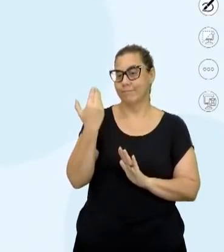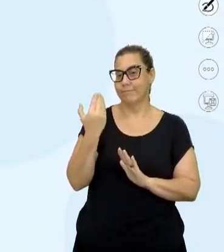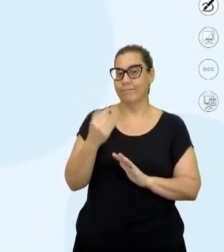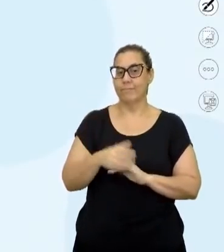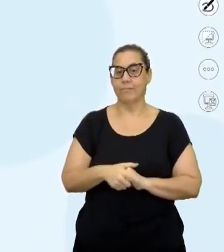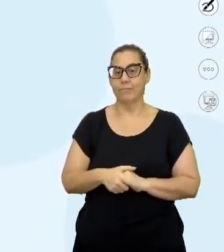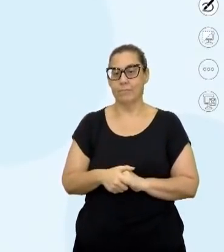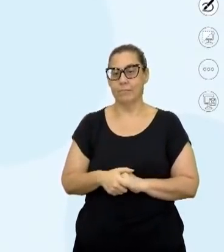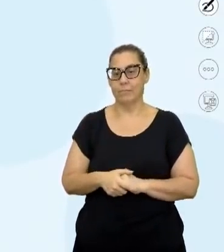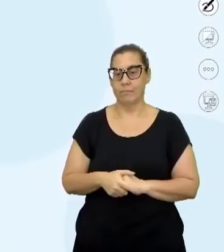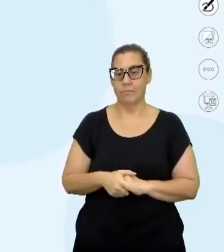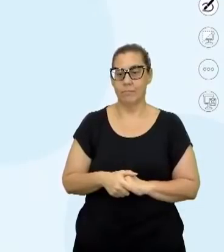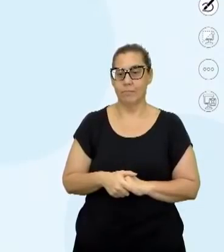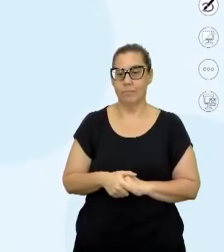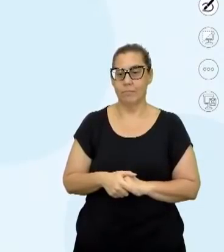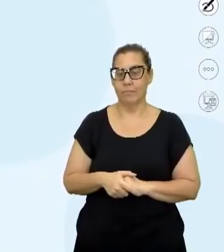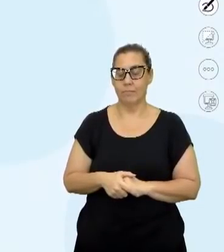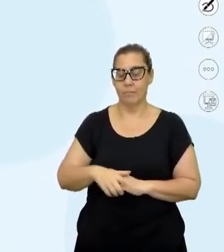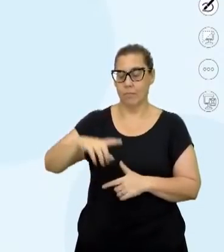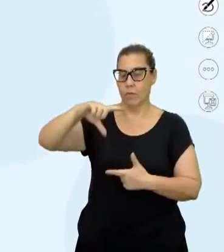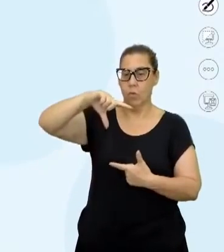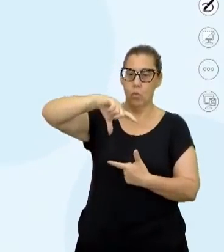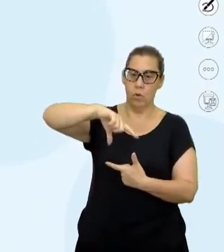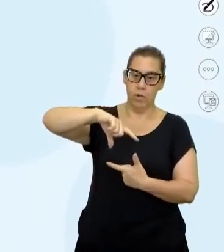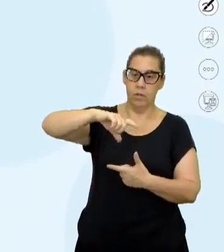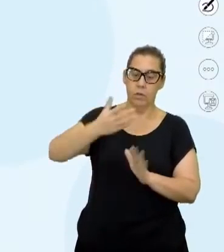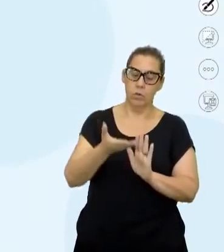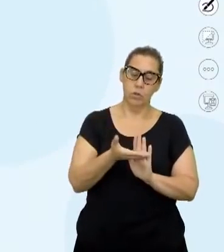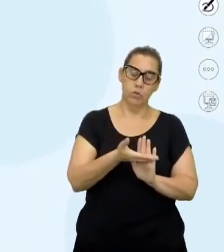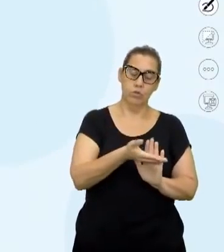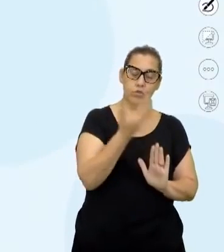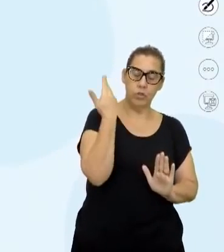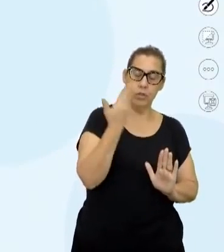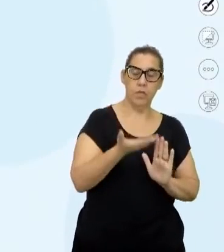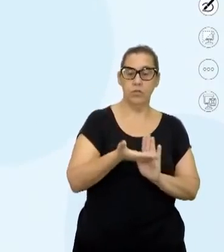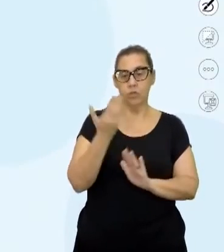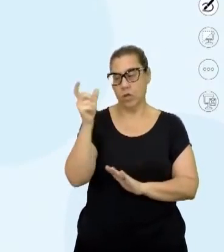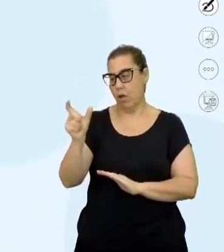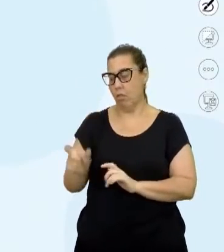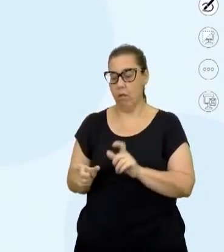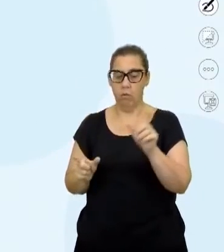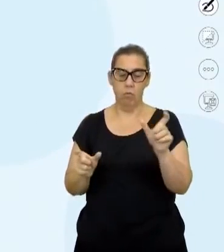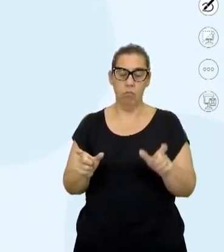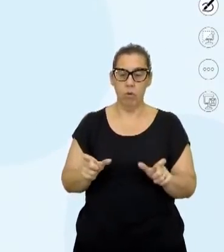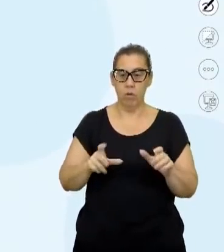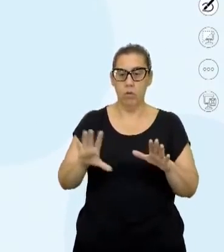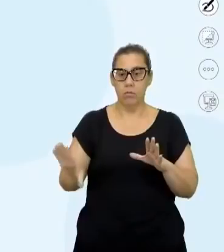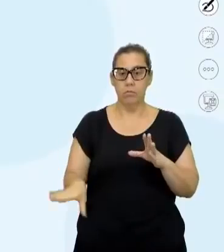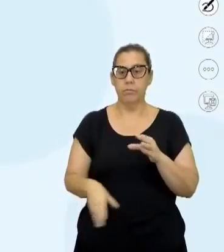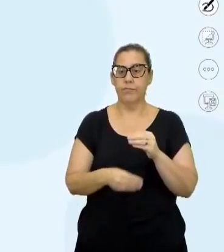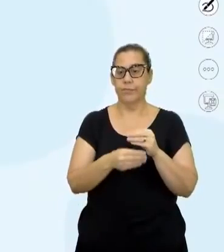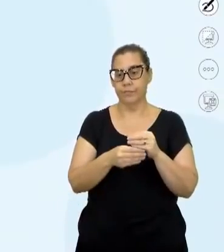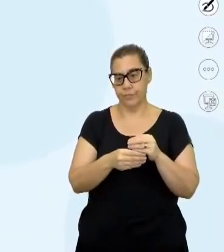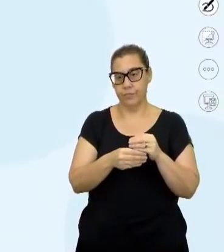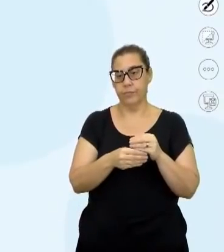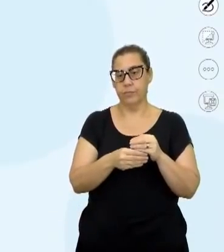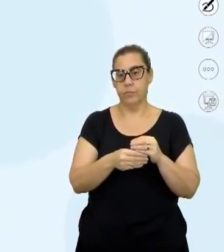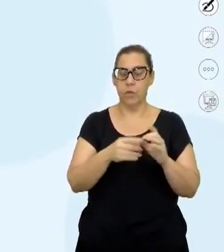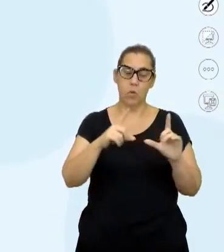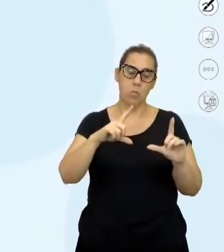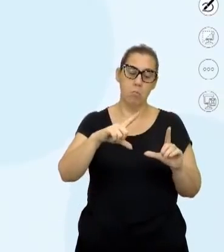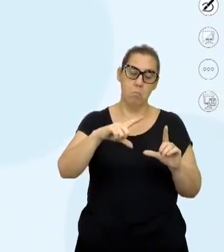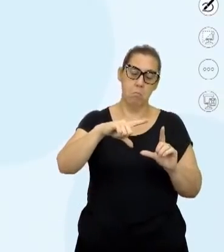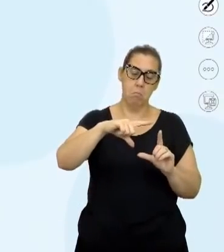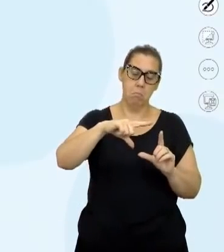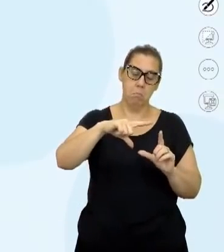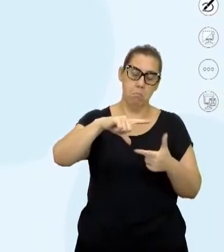fica assim, ó. Pega o quadrado A quadrado, tira 2 retângulos e você acrescenta a pecinha menor aí, porque